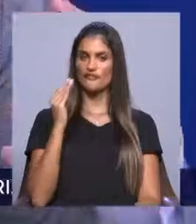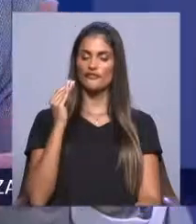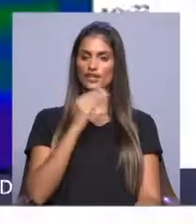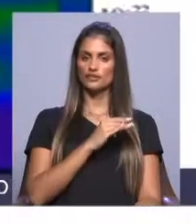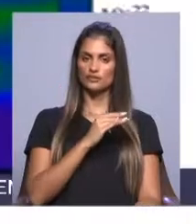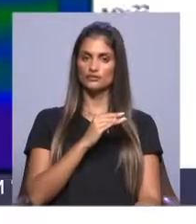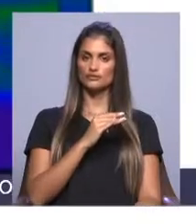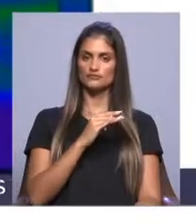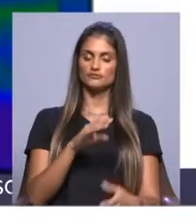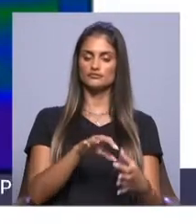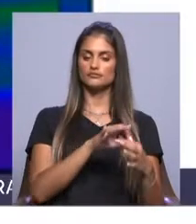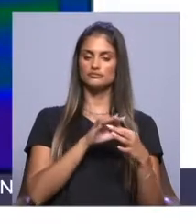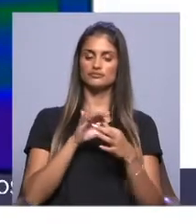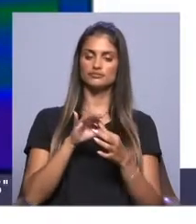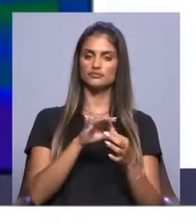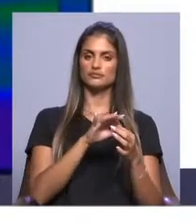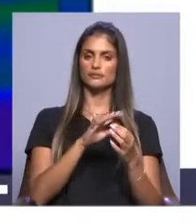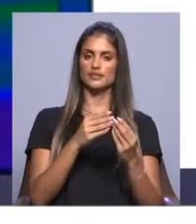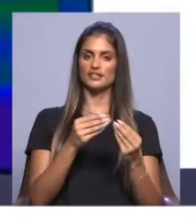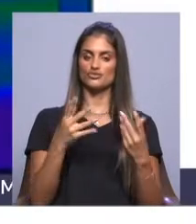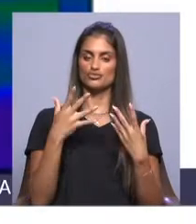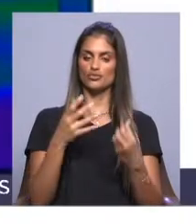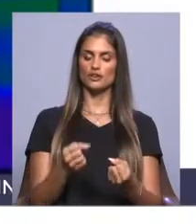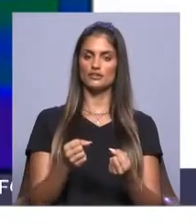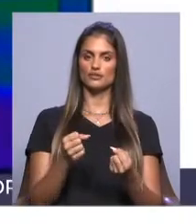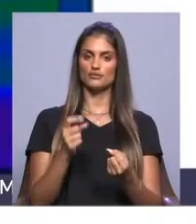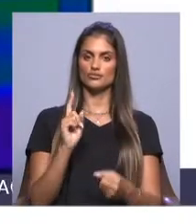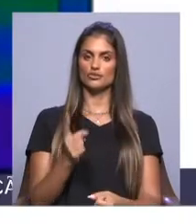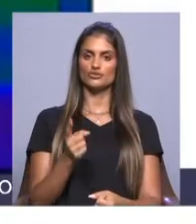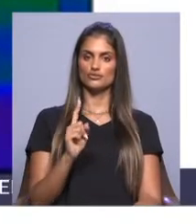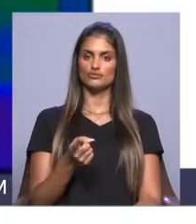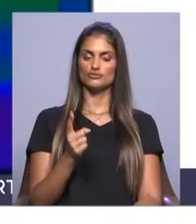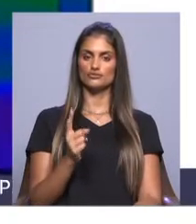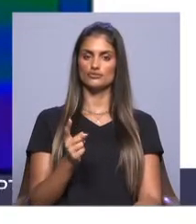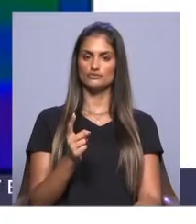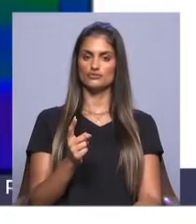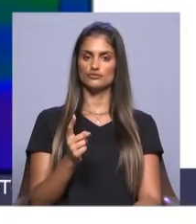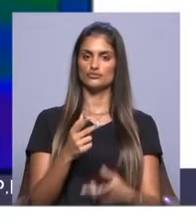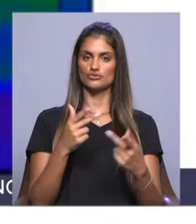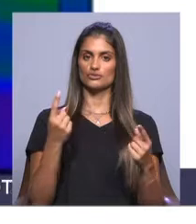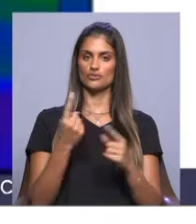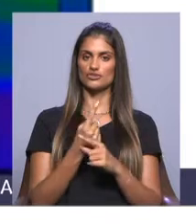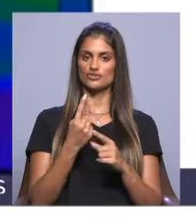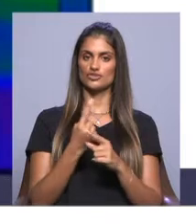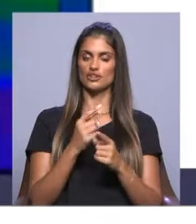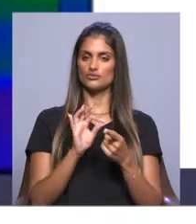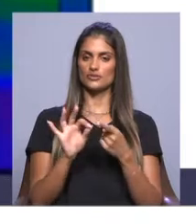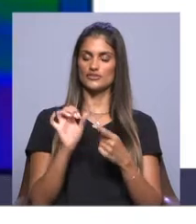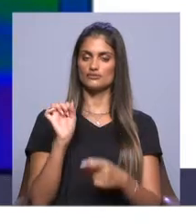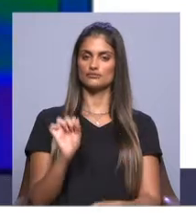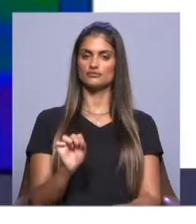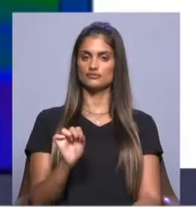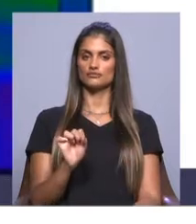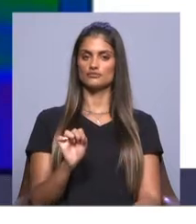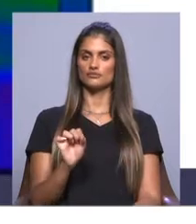a interlaçar-se com matéria escura. E, portanto, havia todo um conjunto de variáveis que tinham de ser muito específicas. E quando